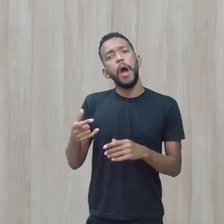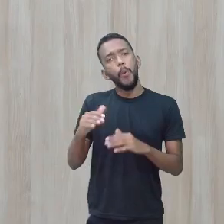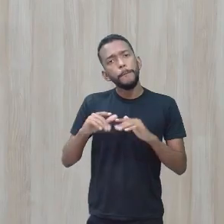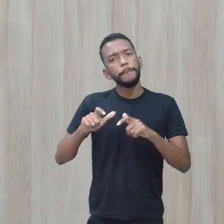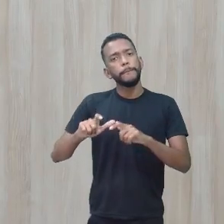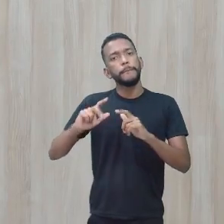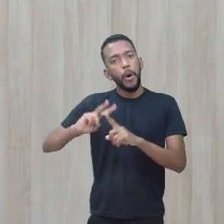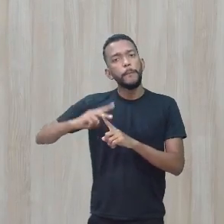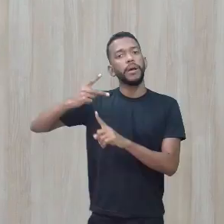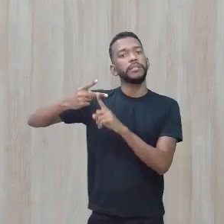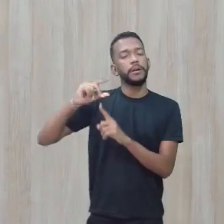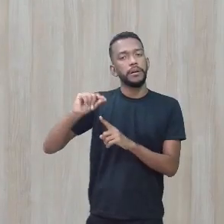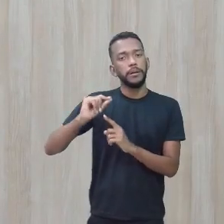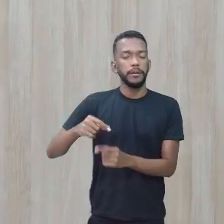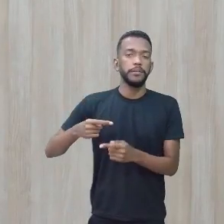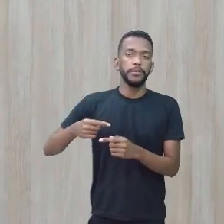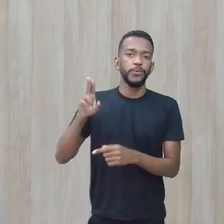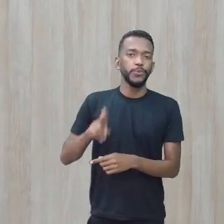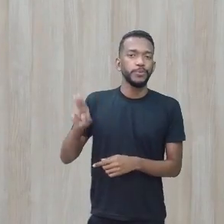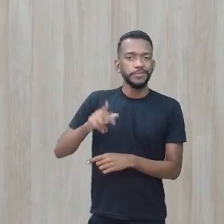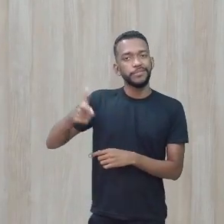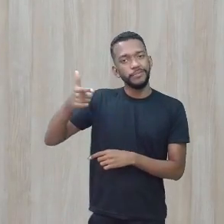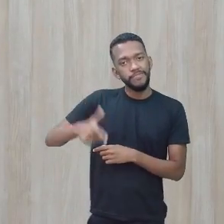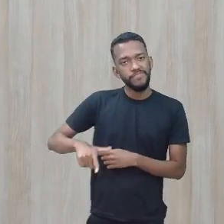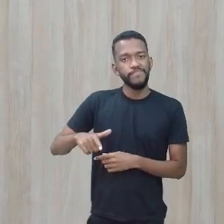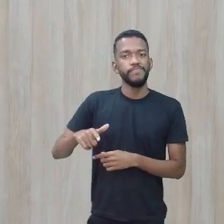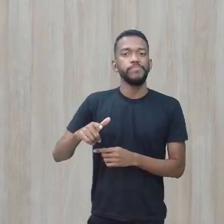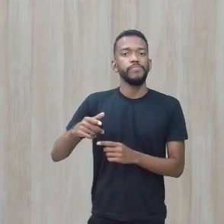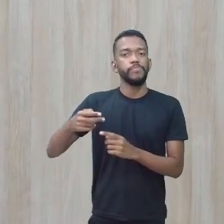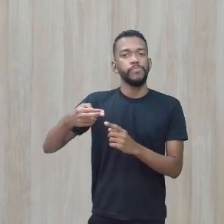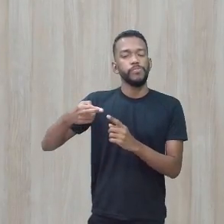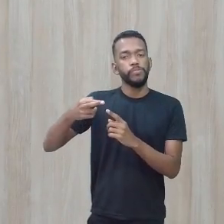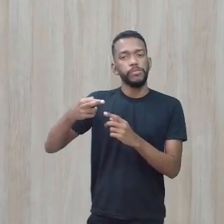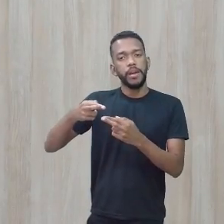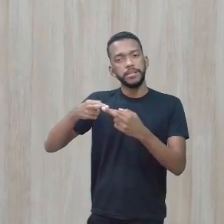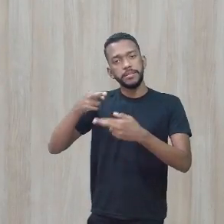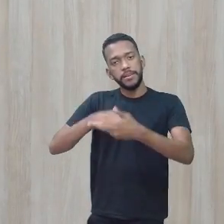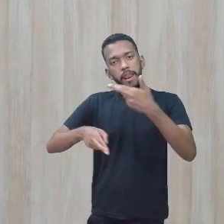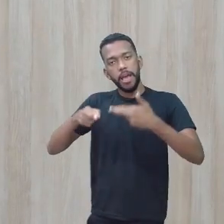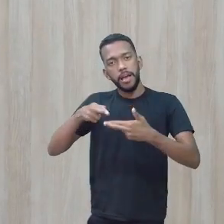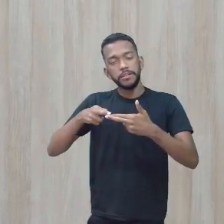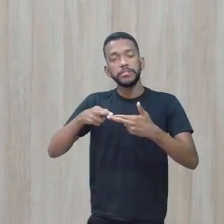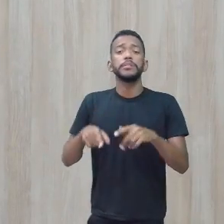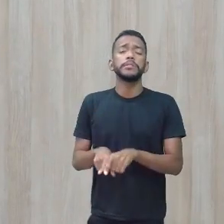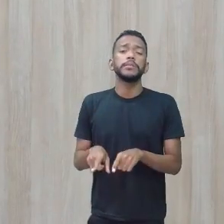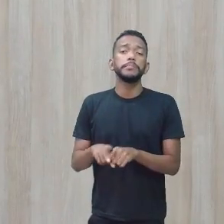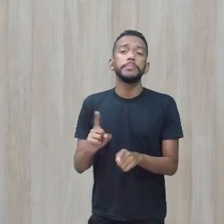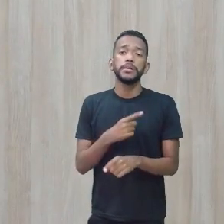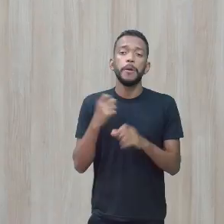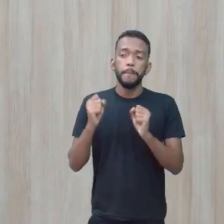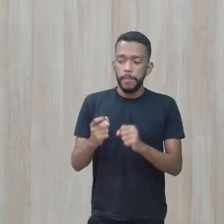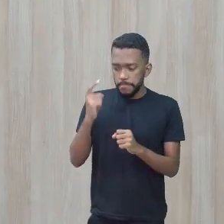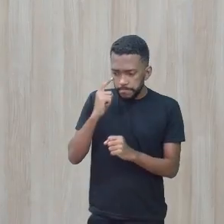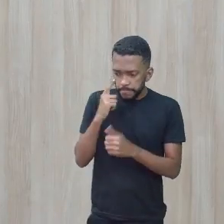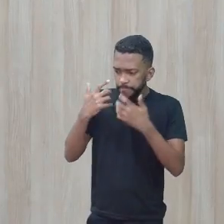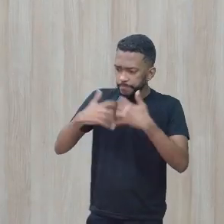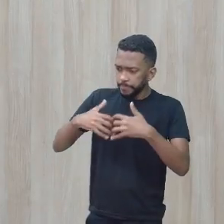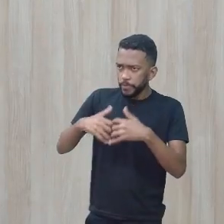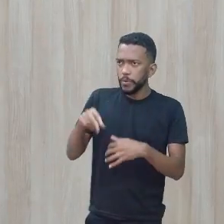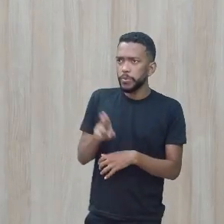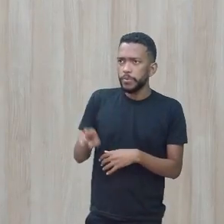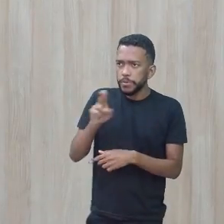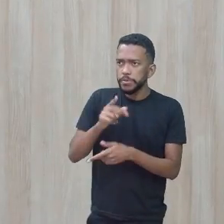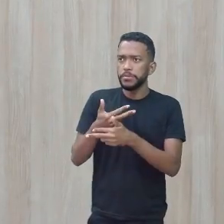chama a atenção aqui para as questões de reutilizar, repensar, certo? E a gente vai mais à frente entender